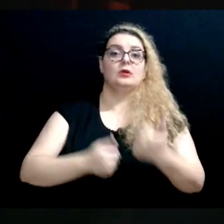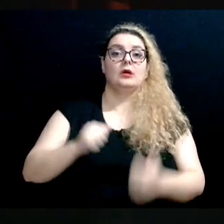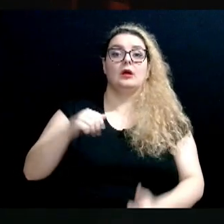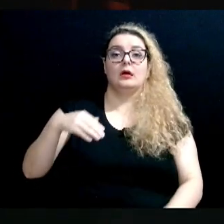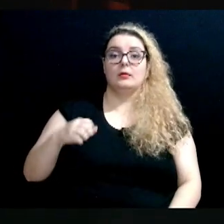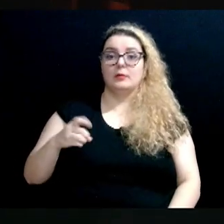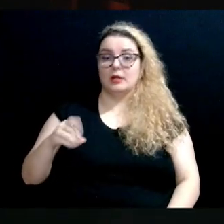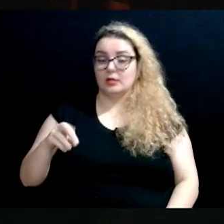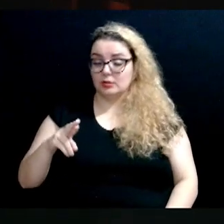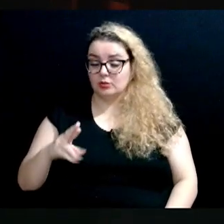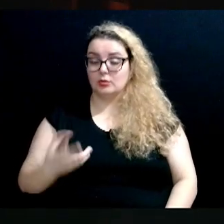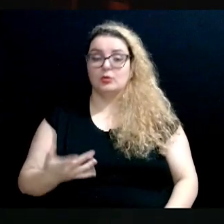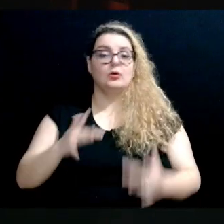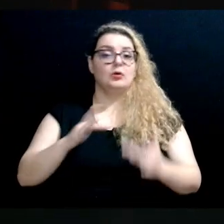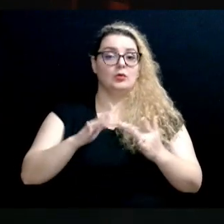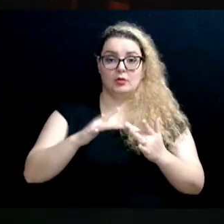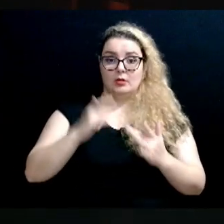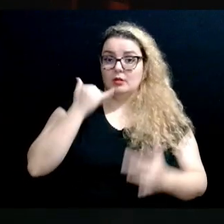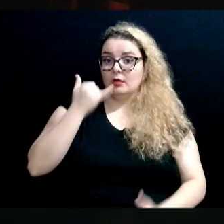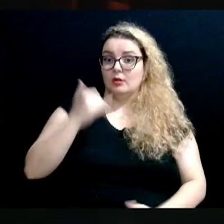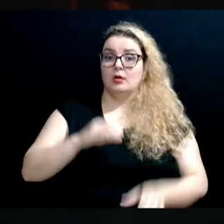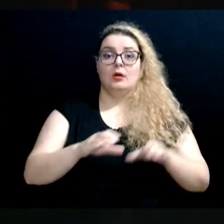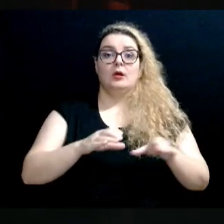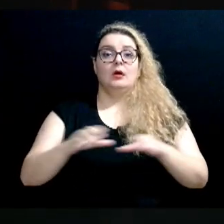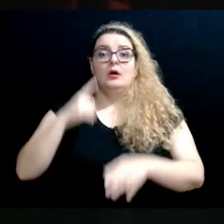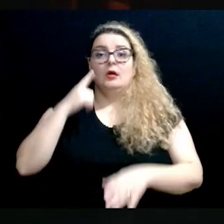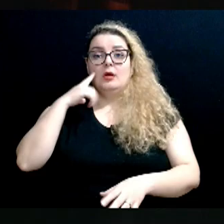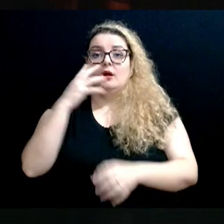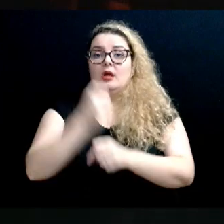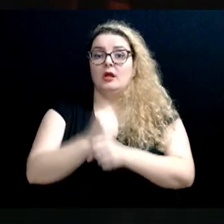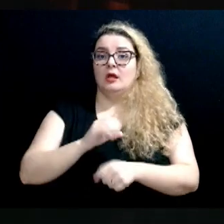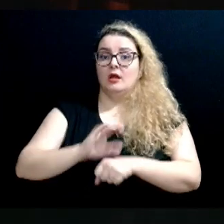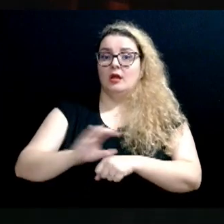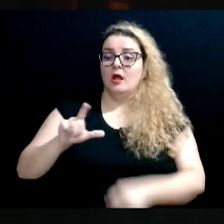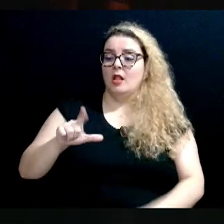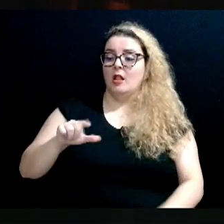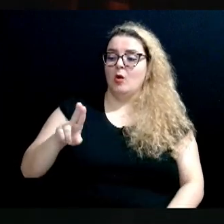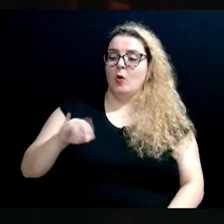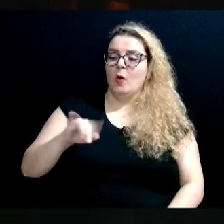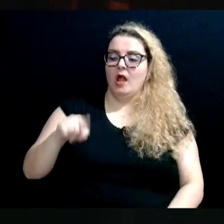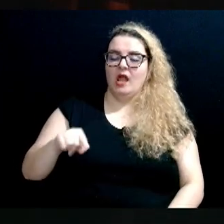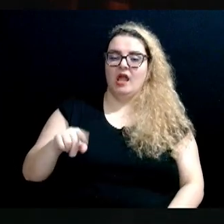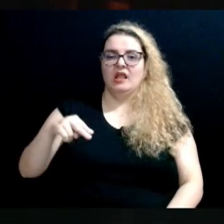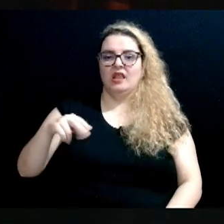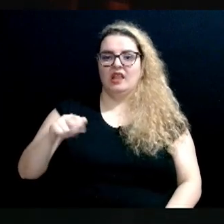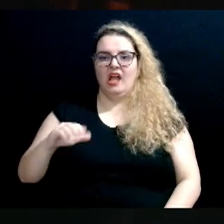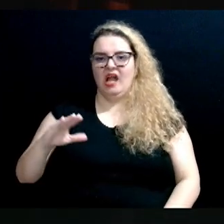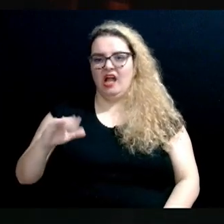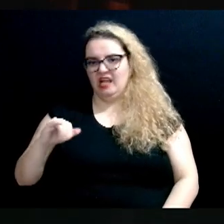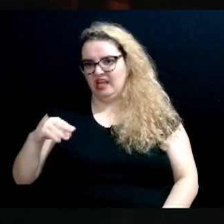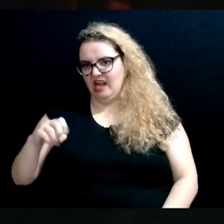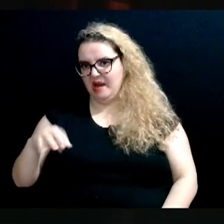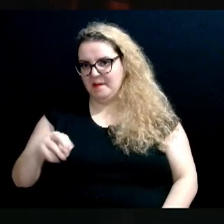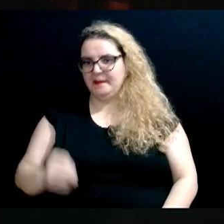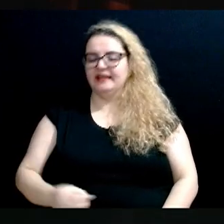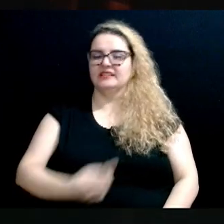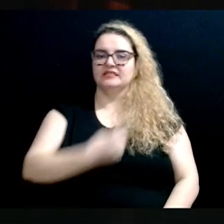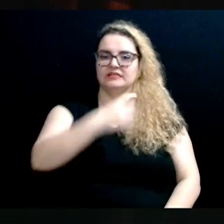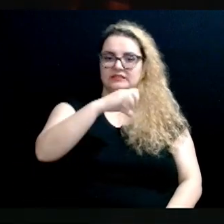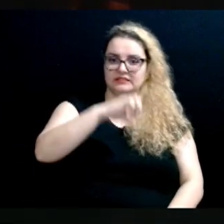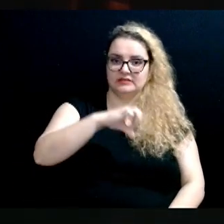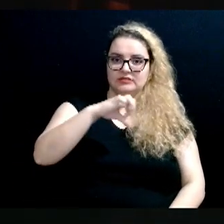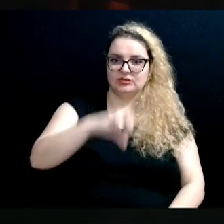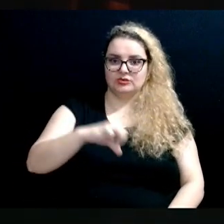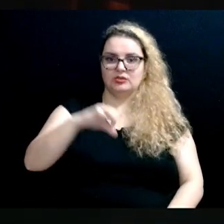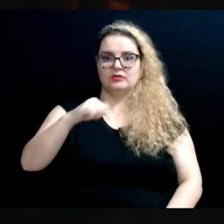você pode falar com o coordenador geral do curso, Luiz Nascimento, tá? Pelo WhatsApp 19